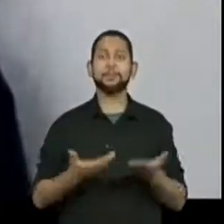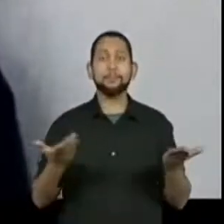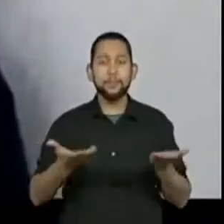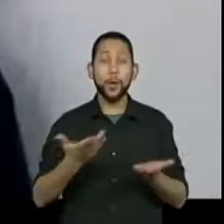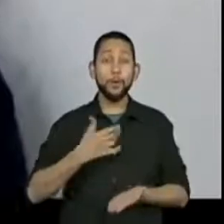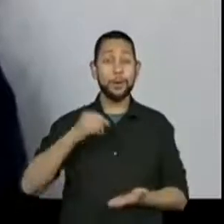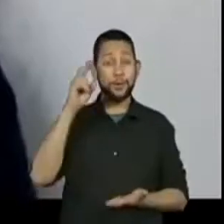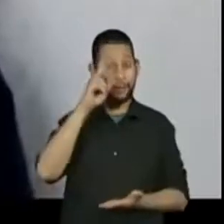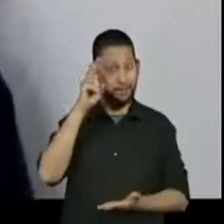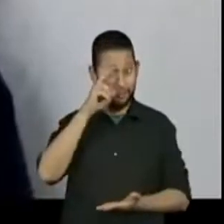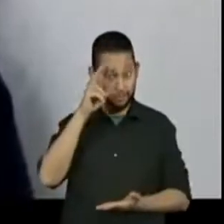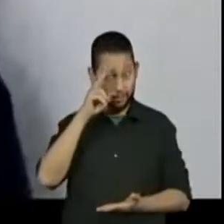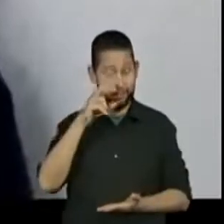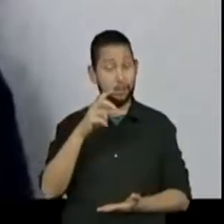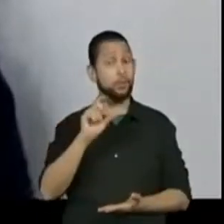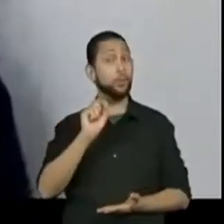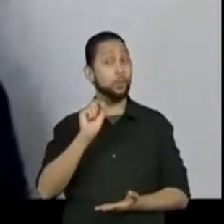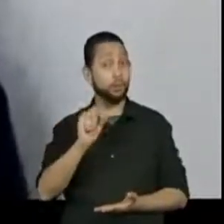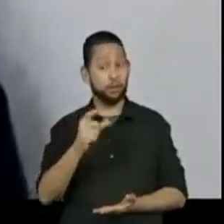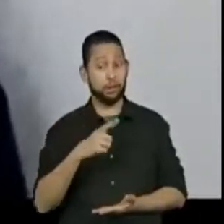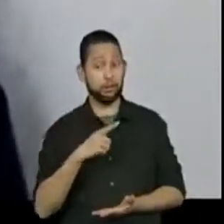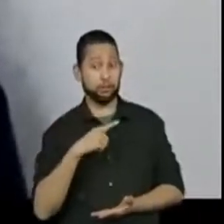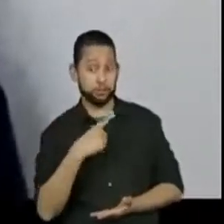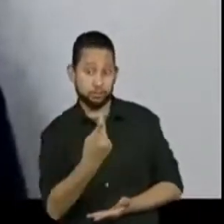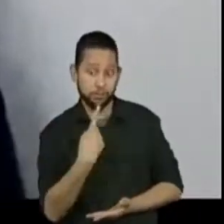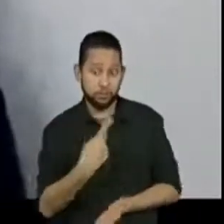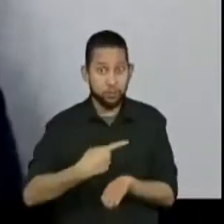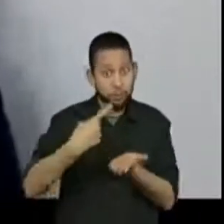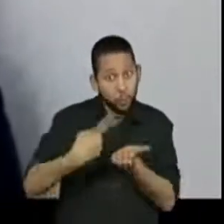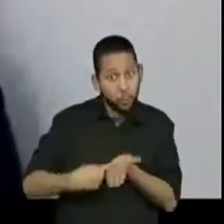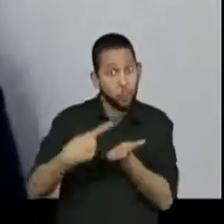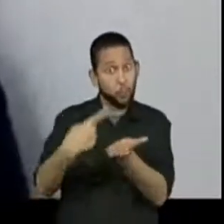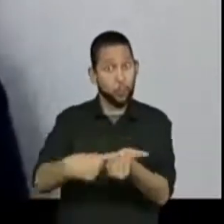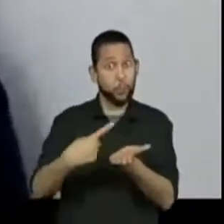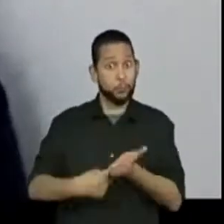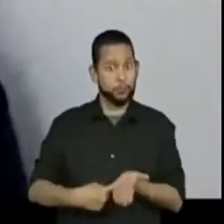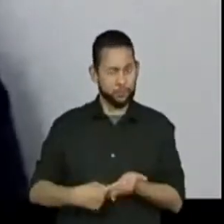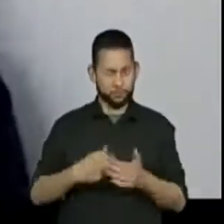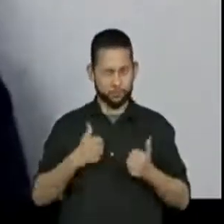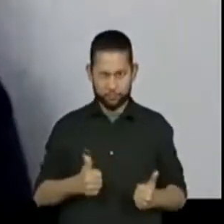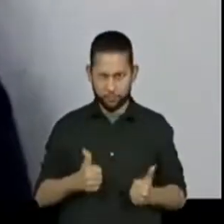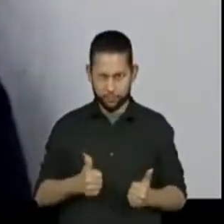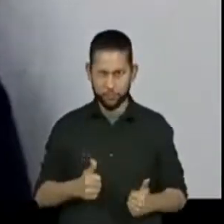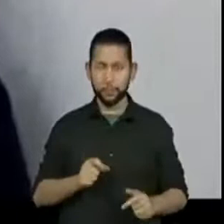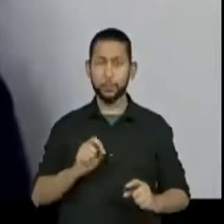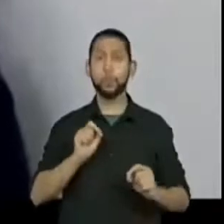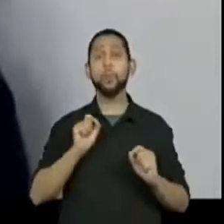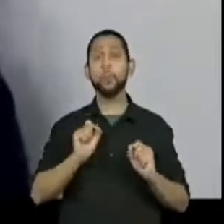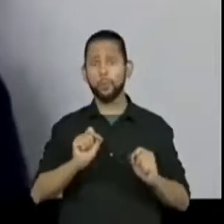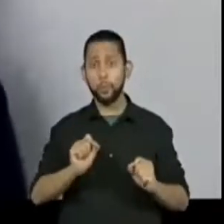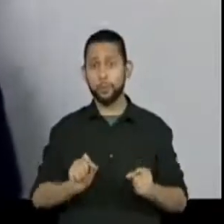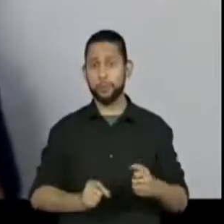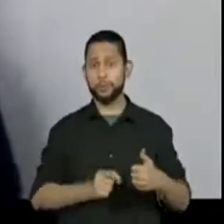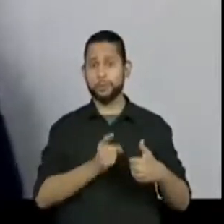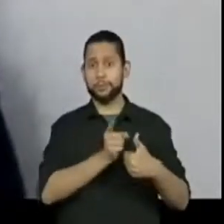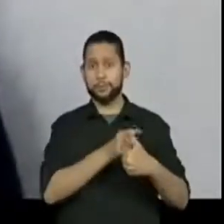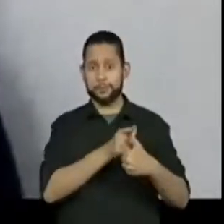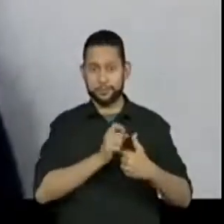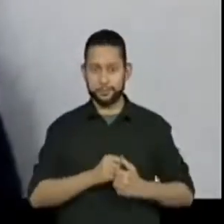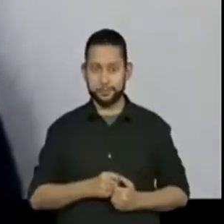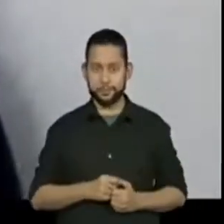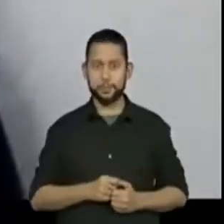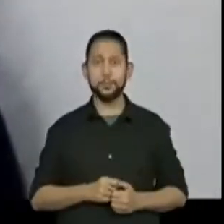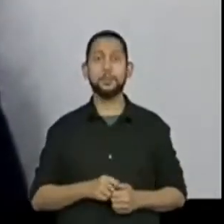Vamos relembrar alguns combinados aí para vocês prestarem bastante atenção nessa aula. Primeiro, encontrem um